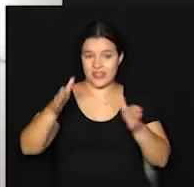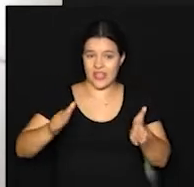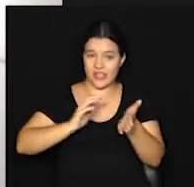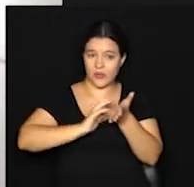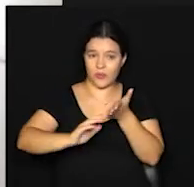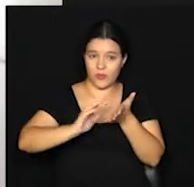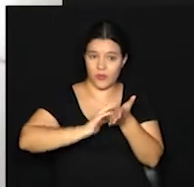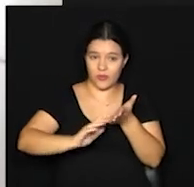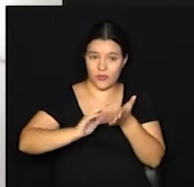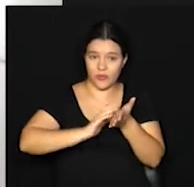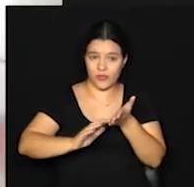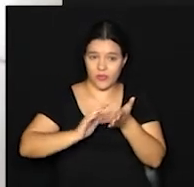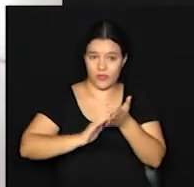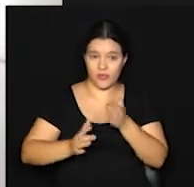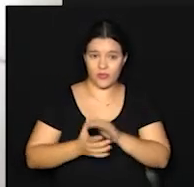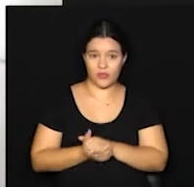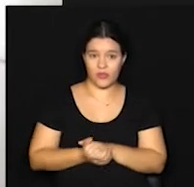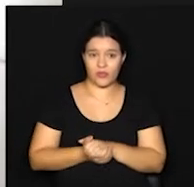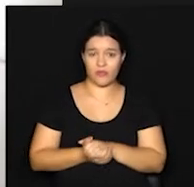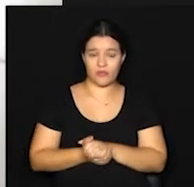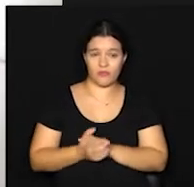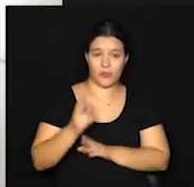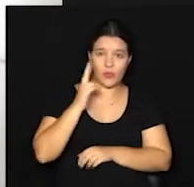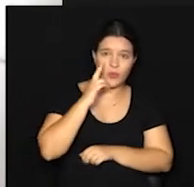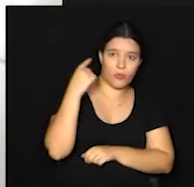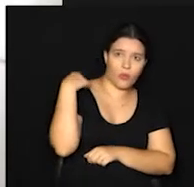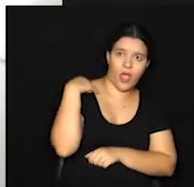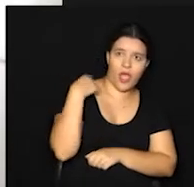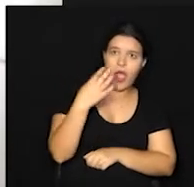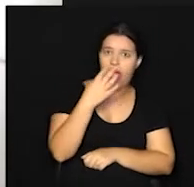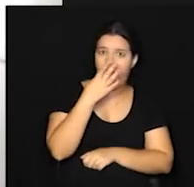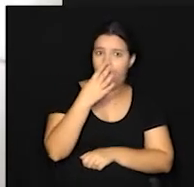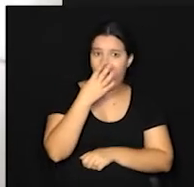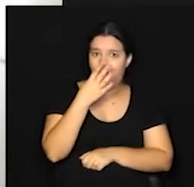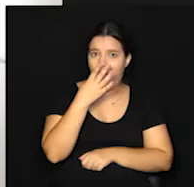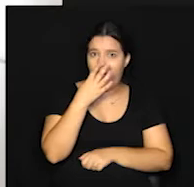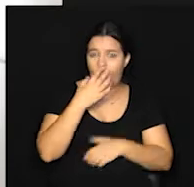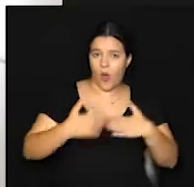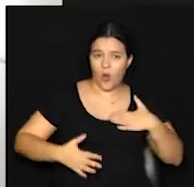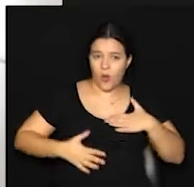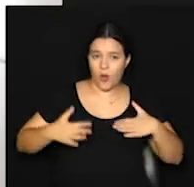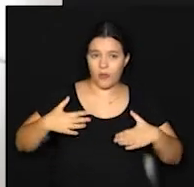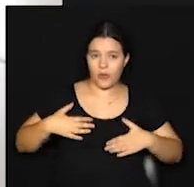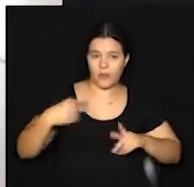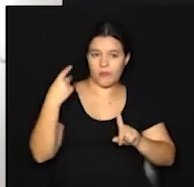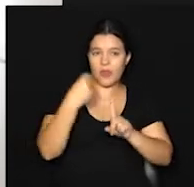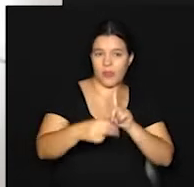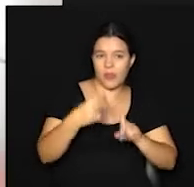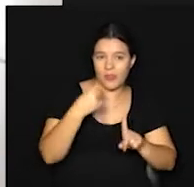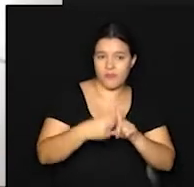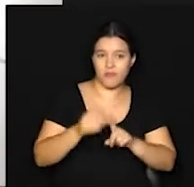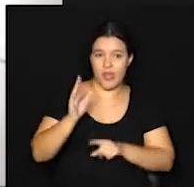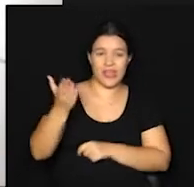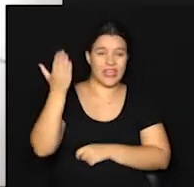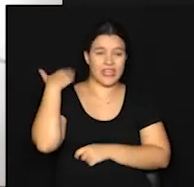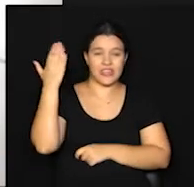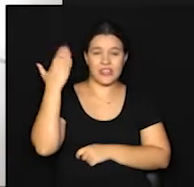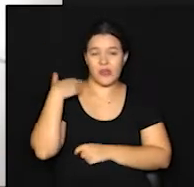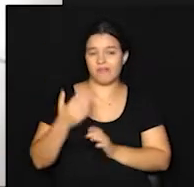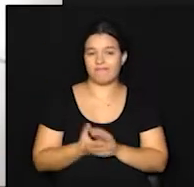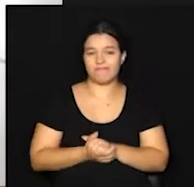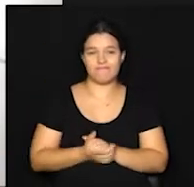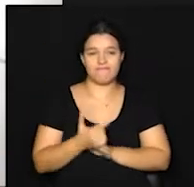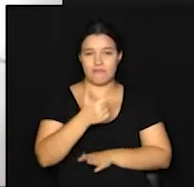secretaria, e elas ficaram observando e, assim, indignadas de como que estava o meu corpo. Só que naquela época não